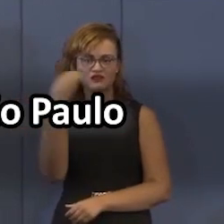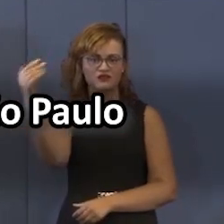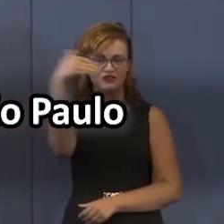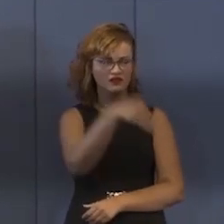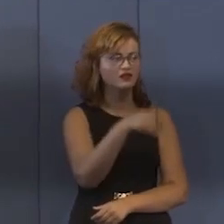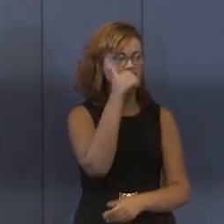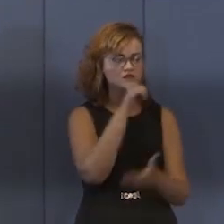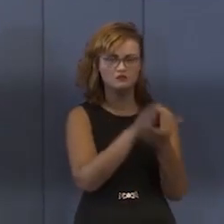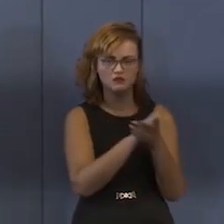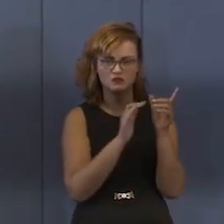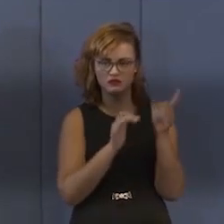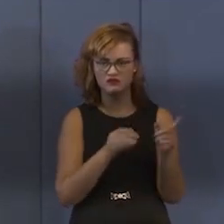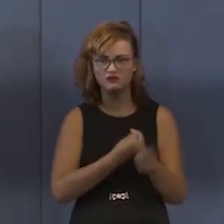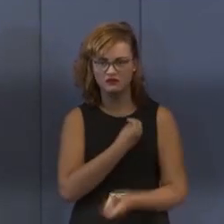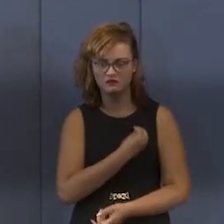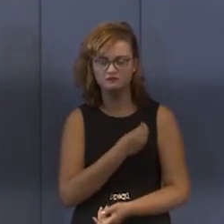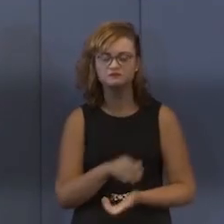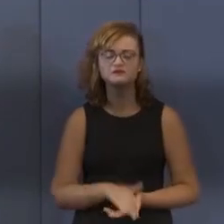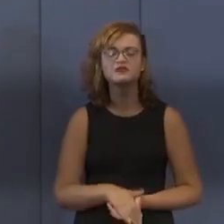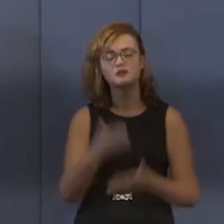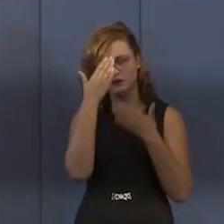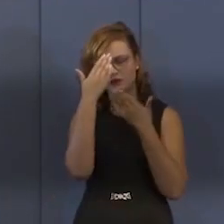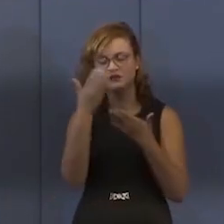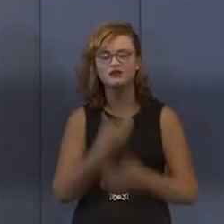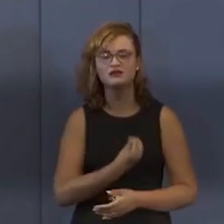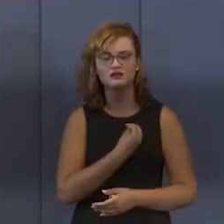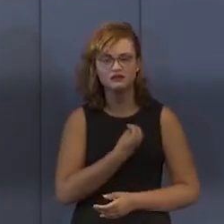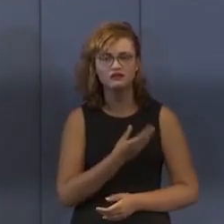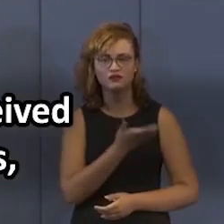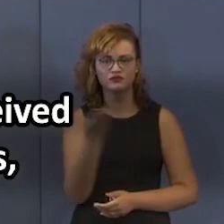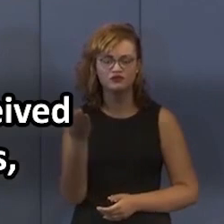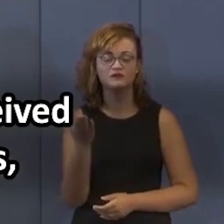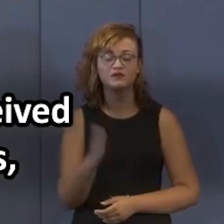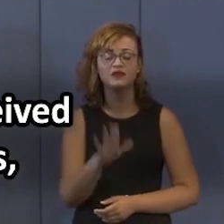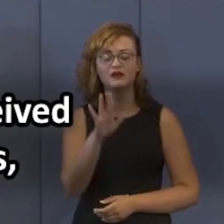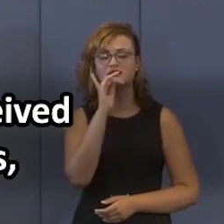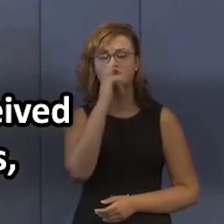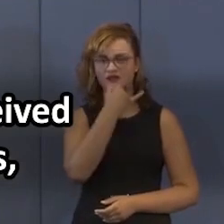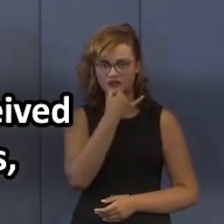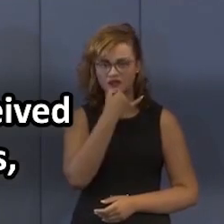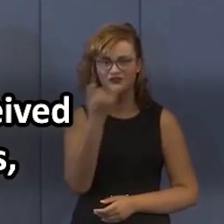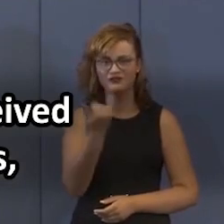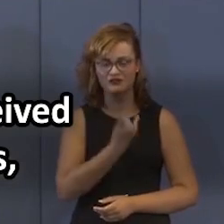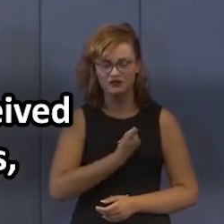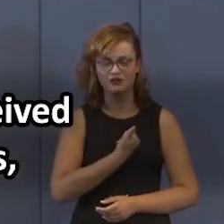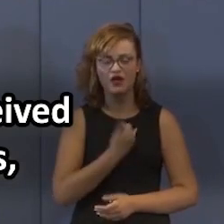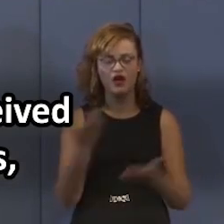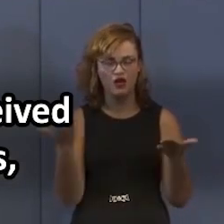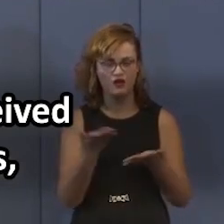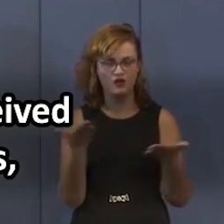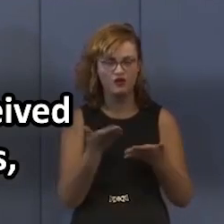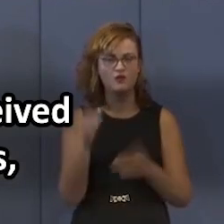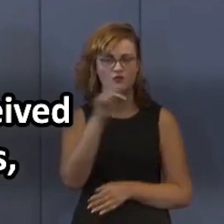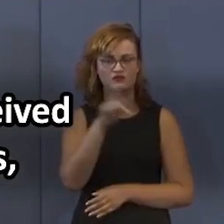esposa Simoni. Muitíssimo obrigado pela presença. Nós, infelizmente, recebemos agora há pouco a informação de que